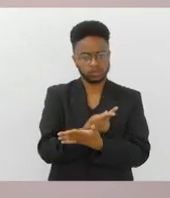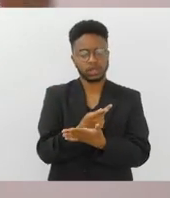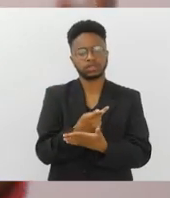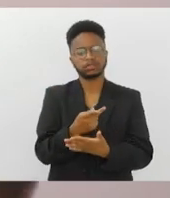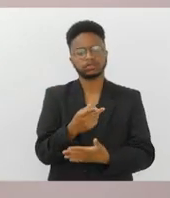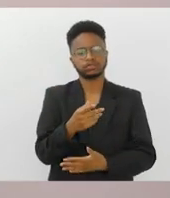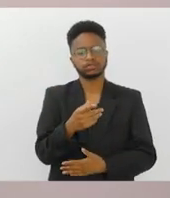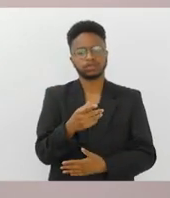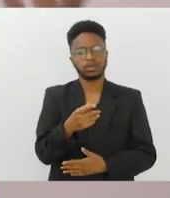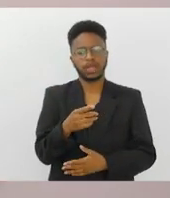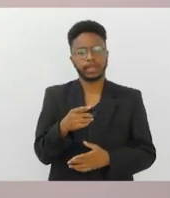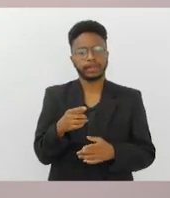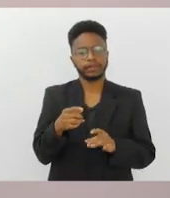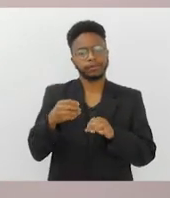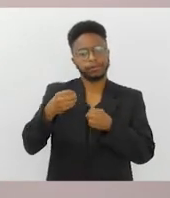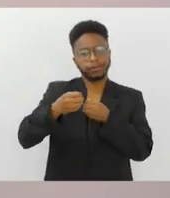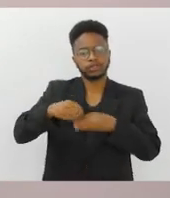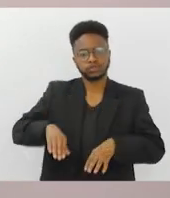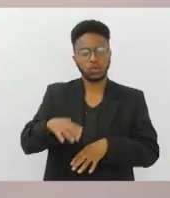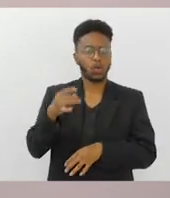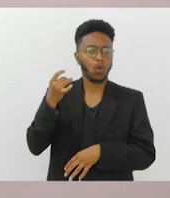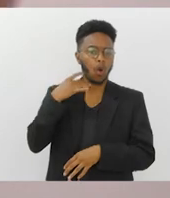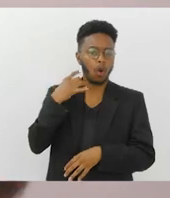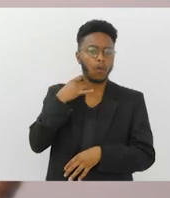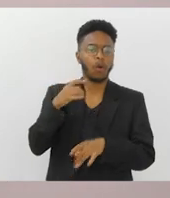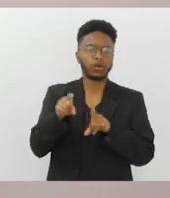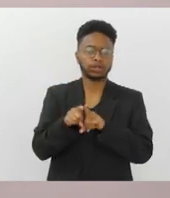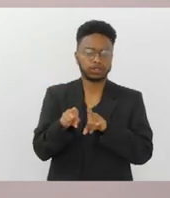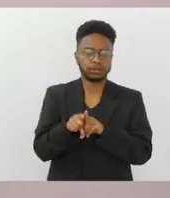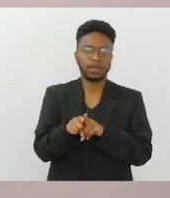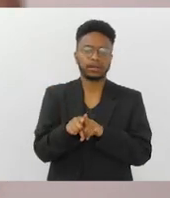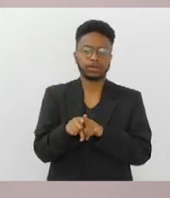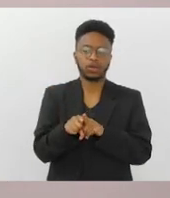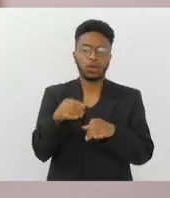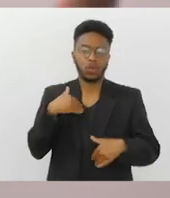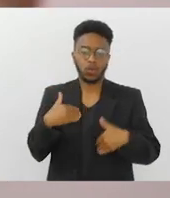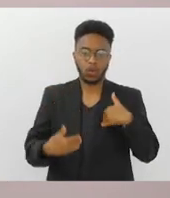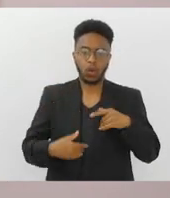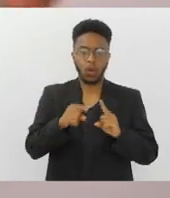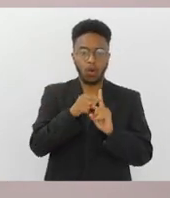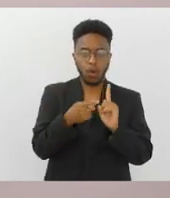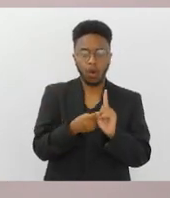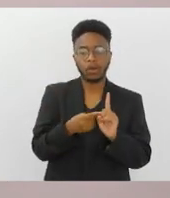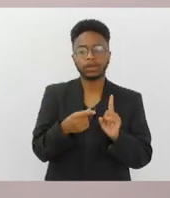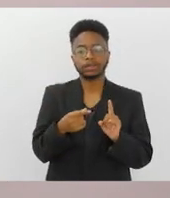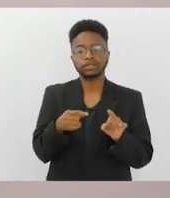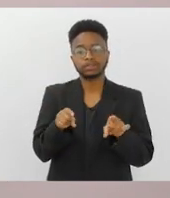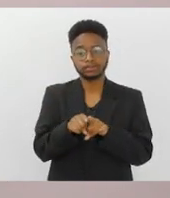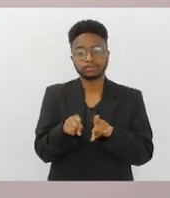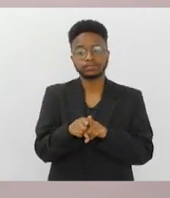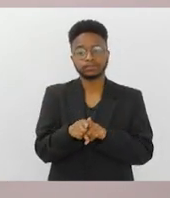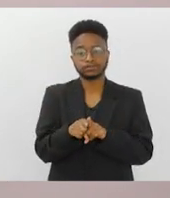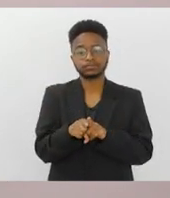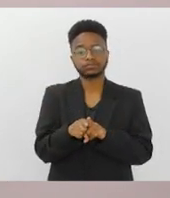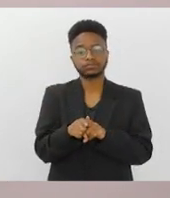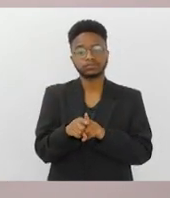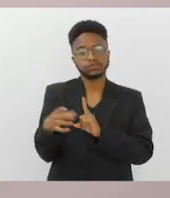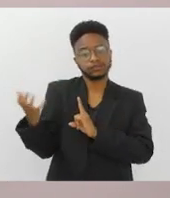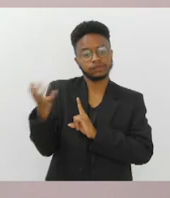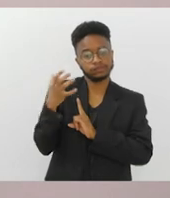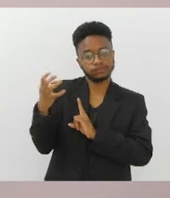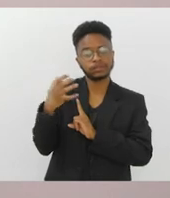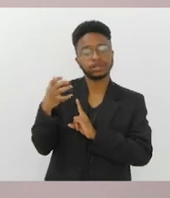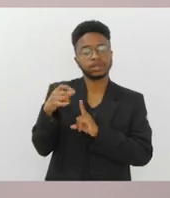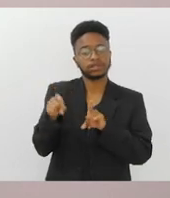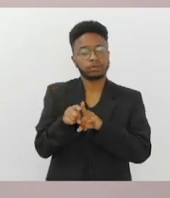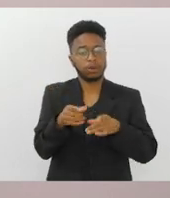cadeia hormonal aí da mulheridade, do feminino, do corpo que gesta, eles estão sendo despejados sobre o meu BBB, e a